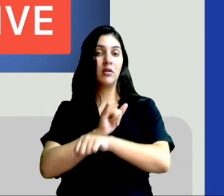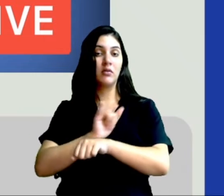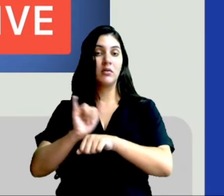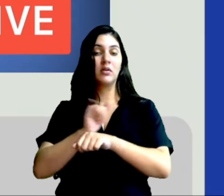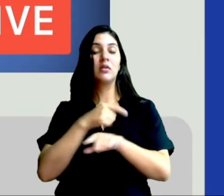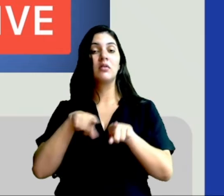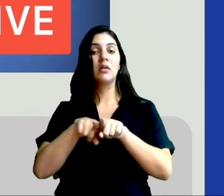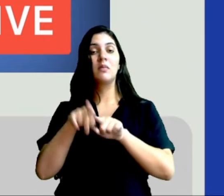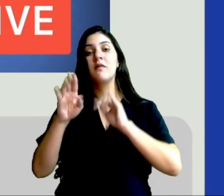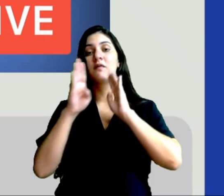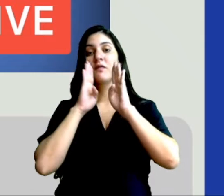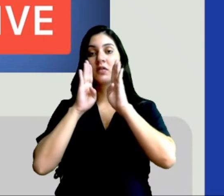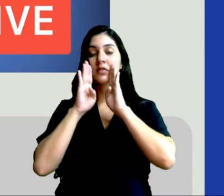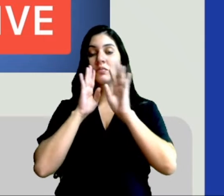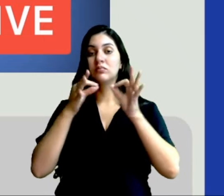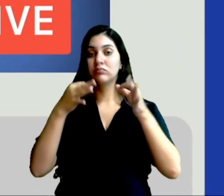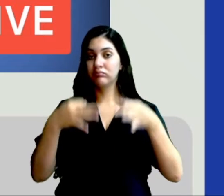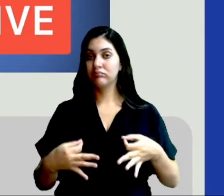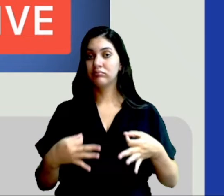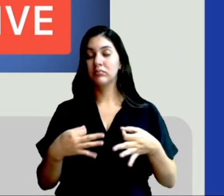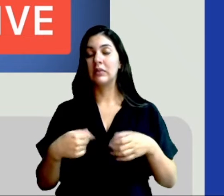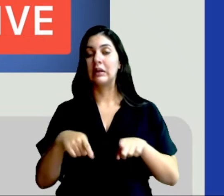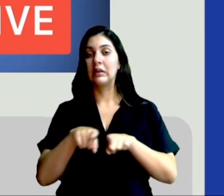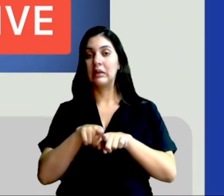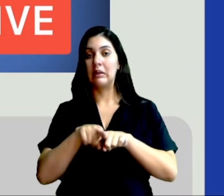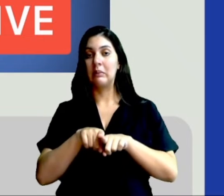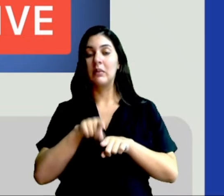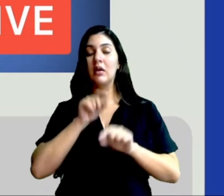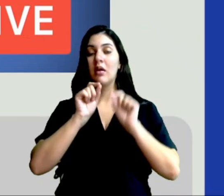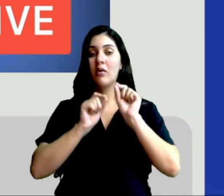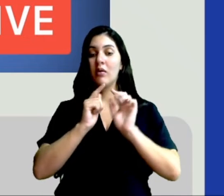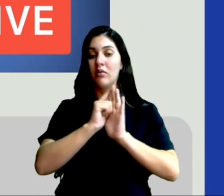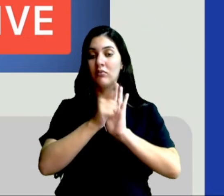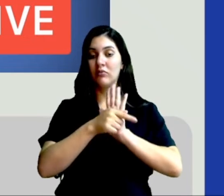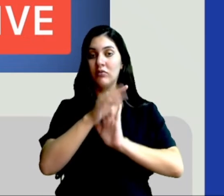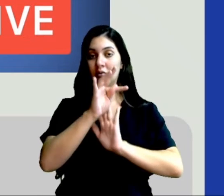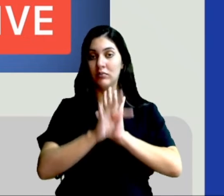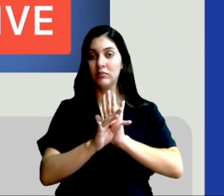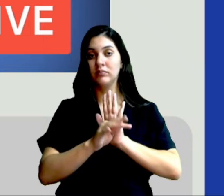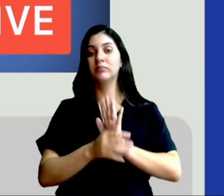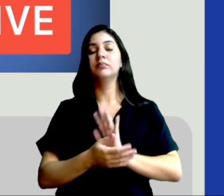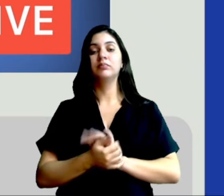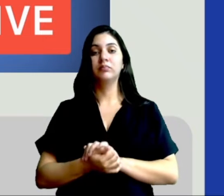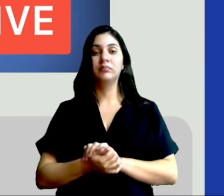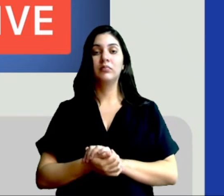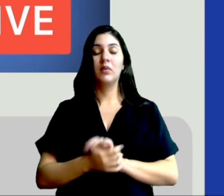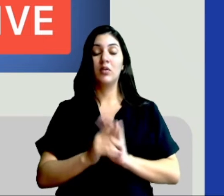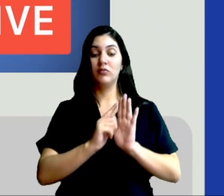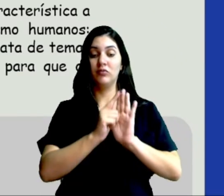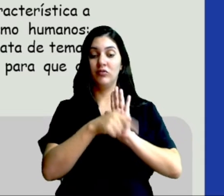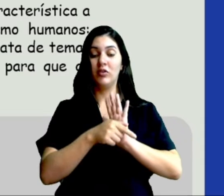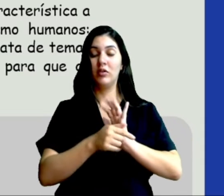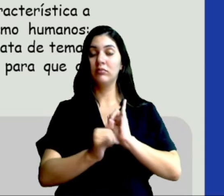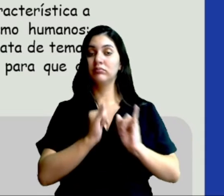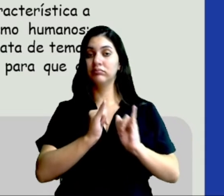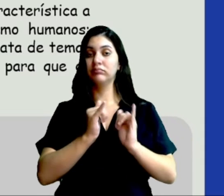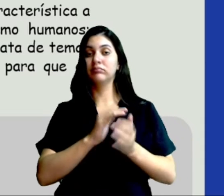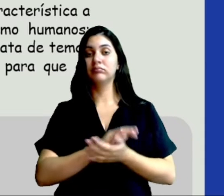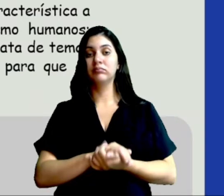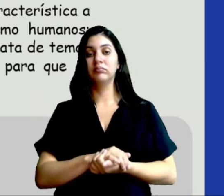pelo Facebook, certo? E também é aí um gênero textual, um gênero digital.